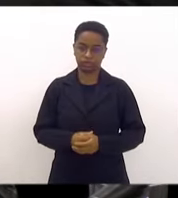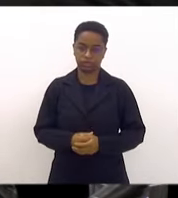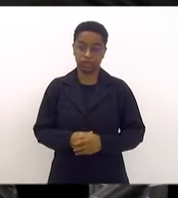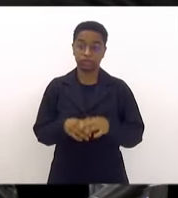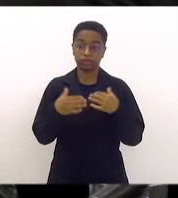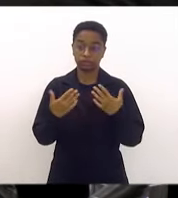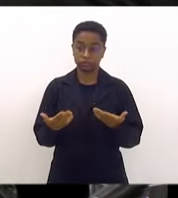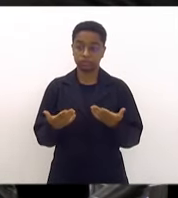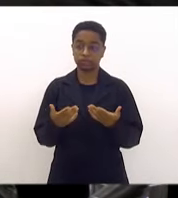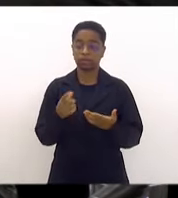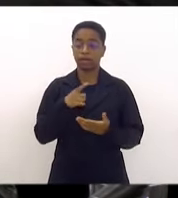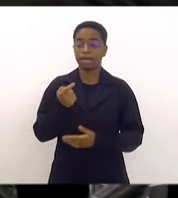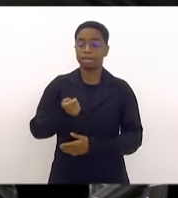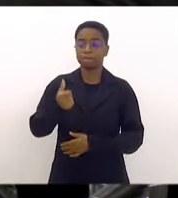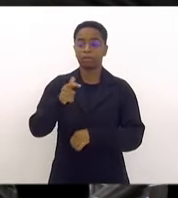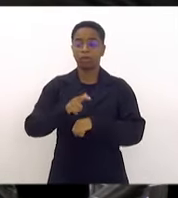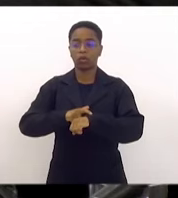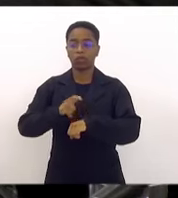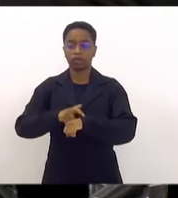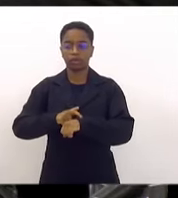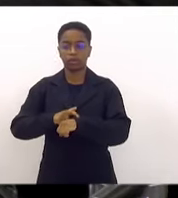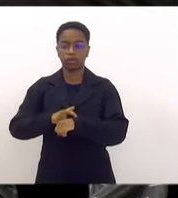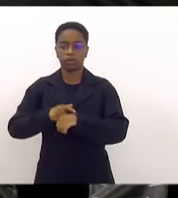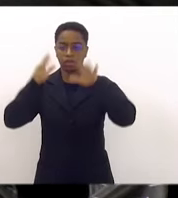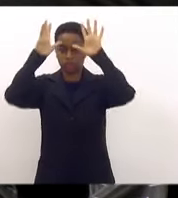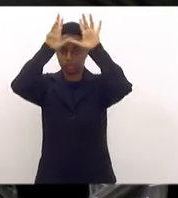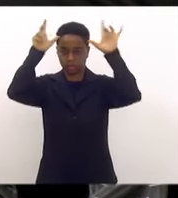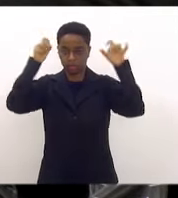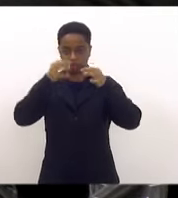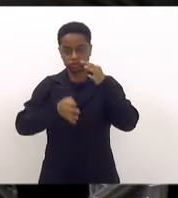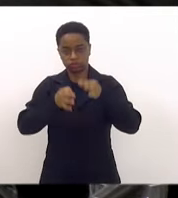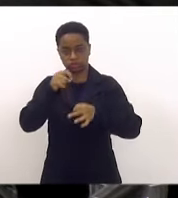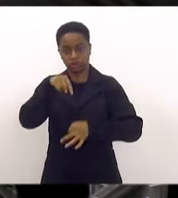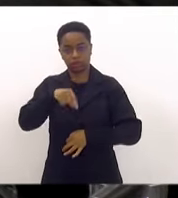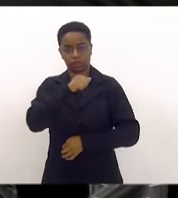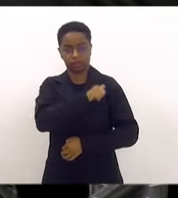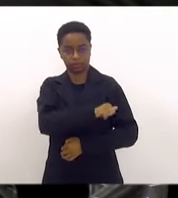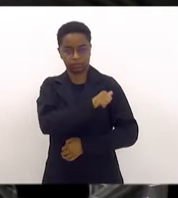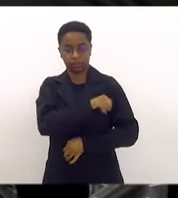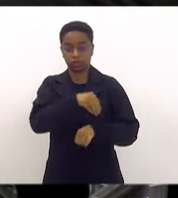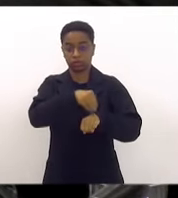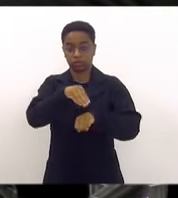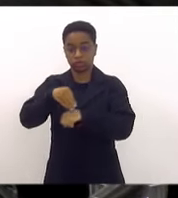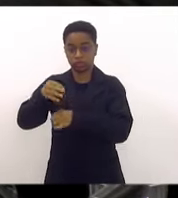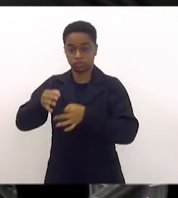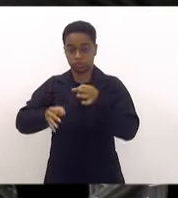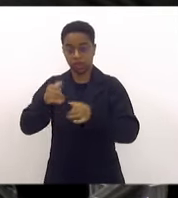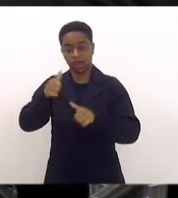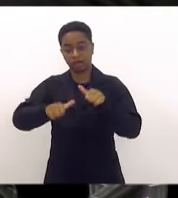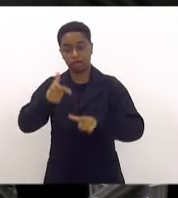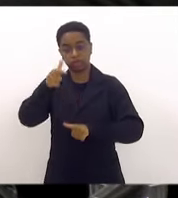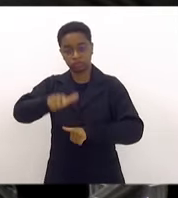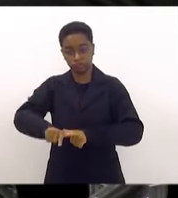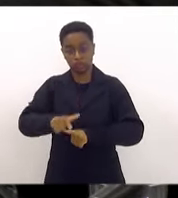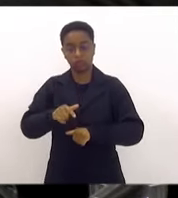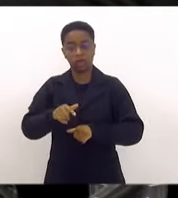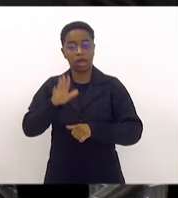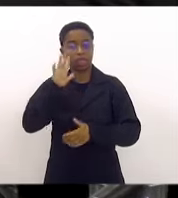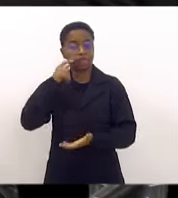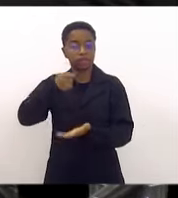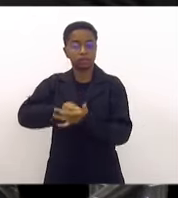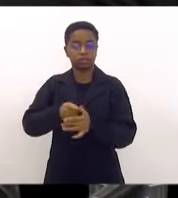o recentemente o o Tribunal de Justiça do Estado do Rio de Janeiro recomendou que os magistrados reavaliarem as próprias